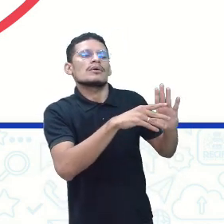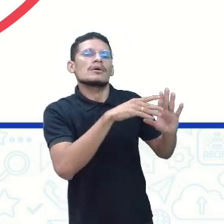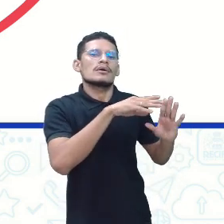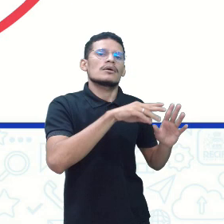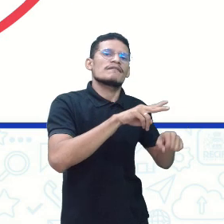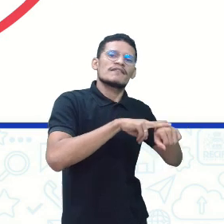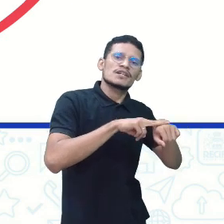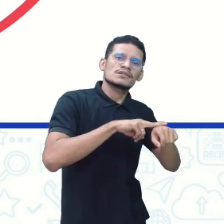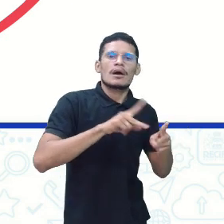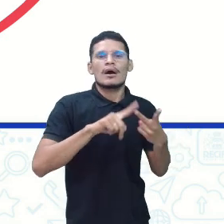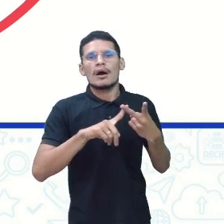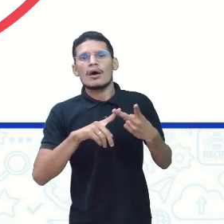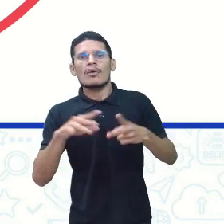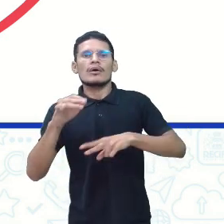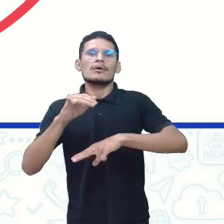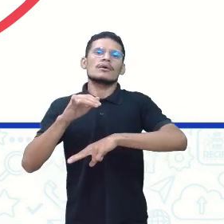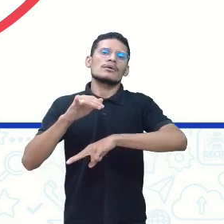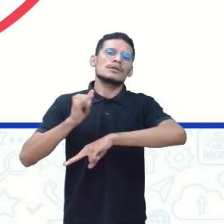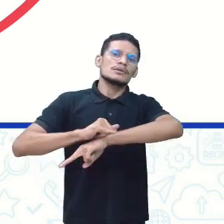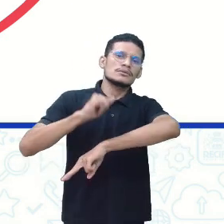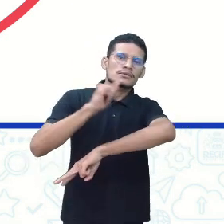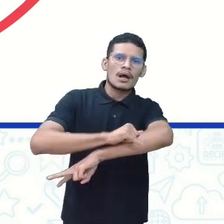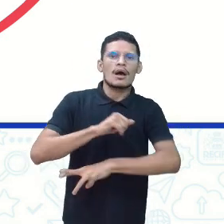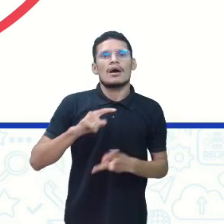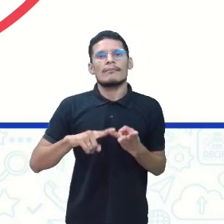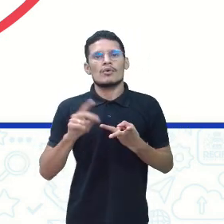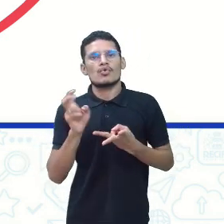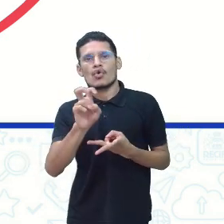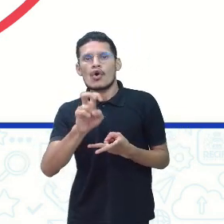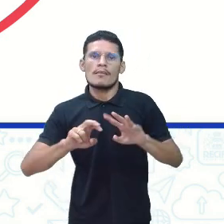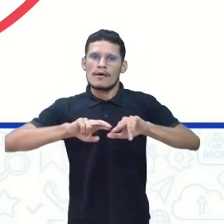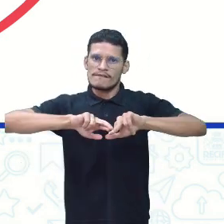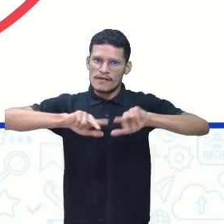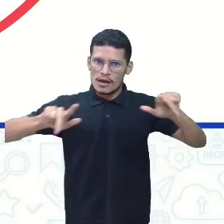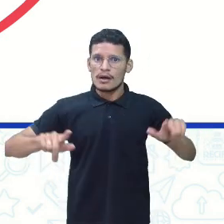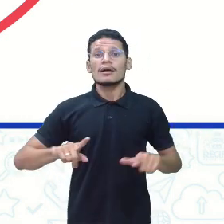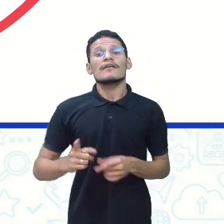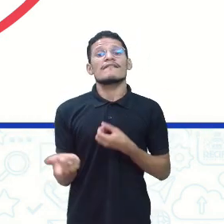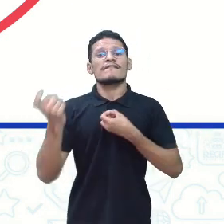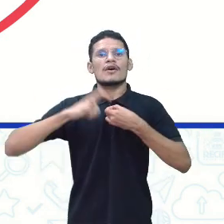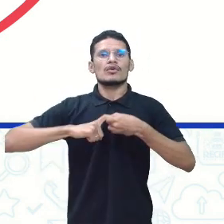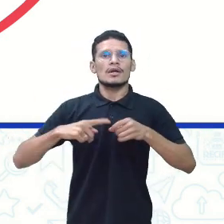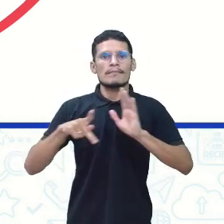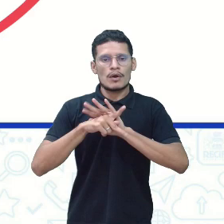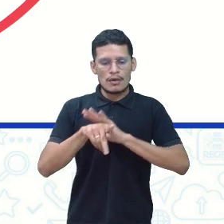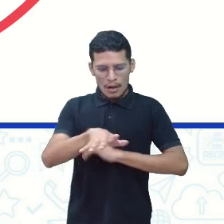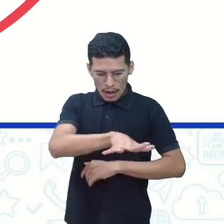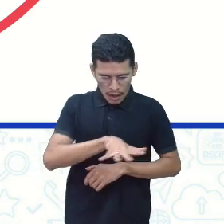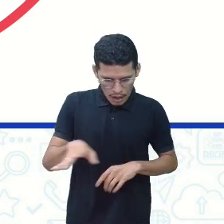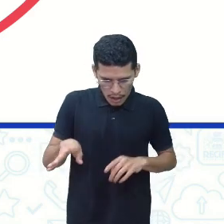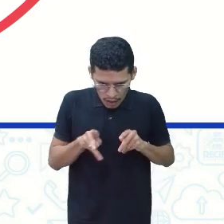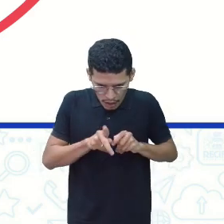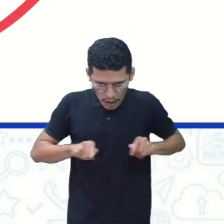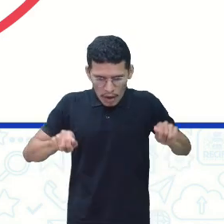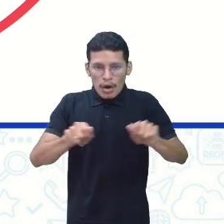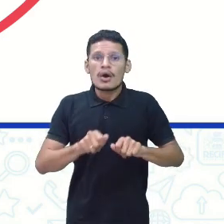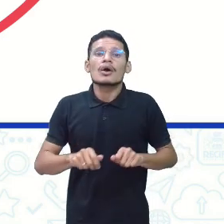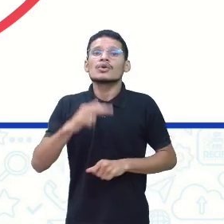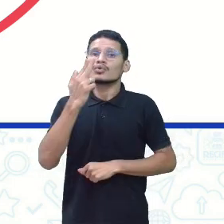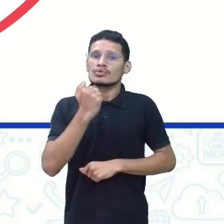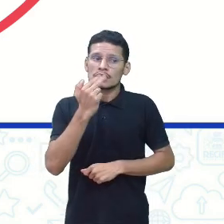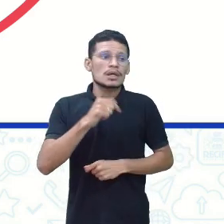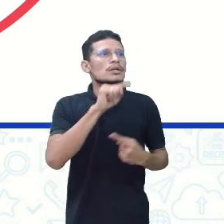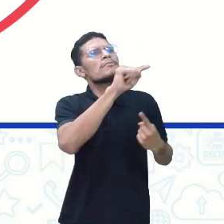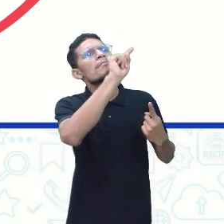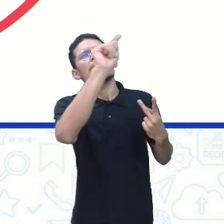os sapos e decompõem as cobras. Então, eles devolvem ao ambiente todos os nutrientes que esses